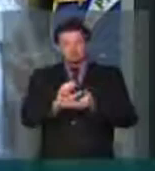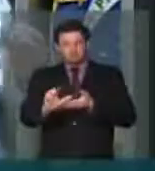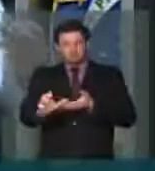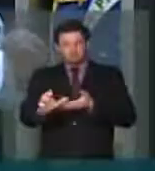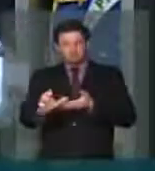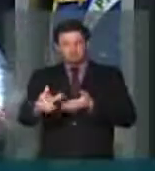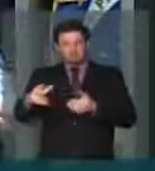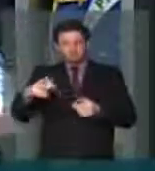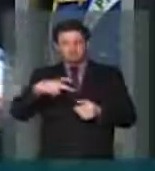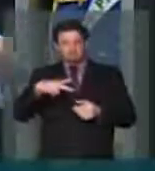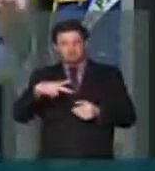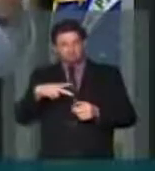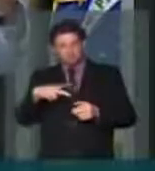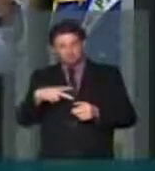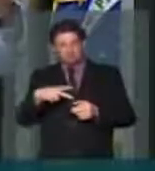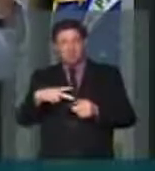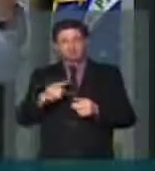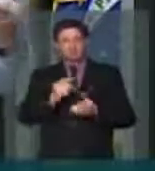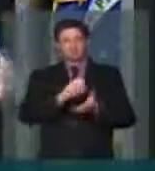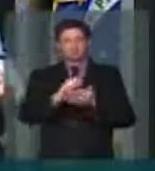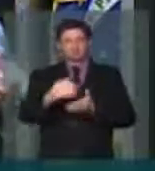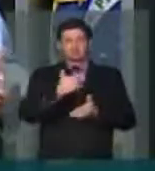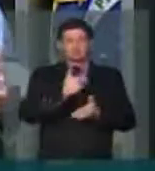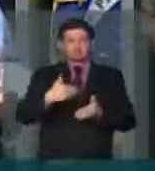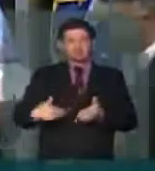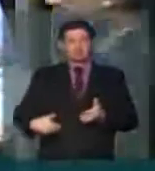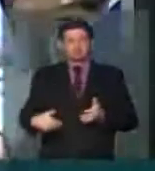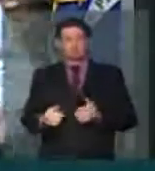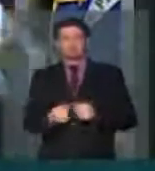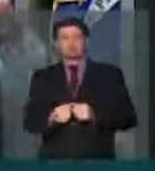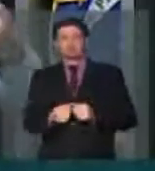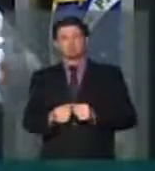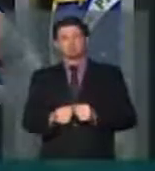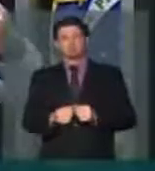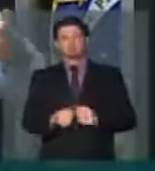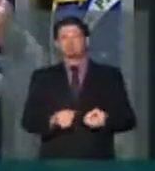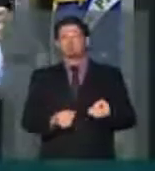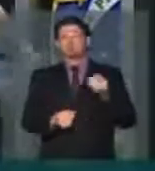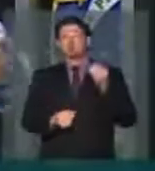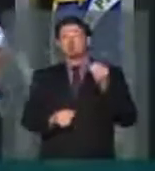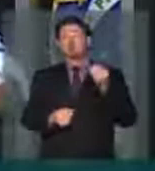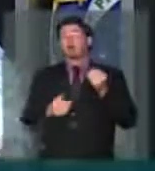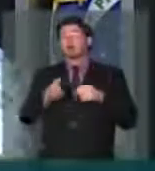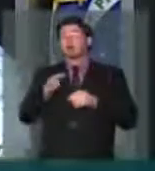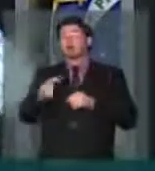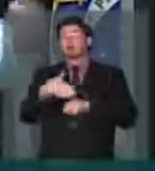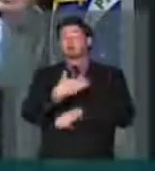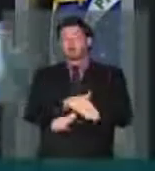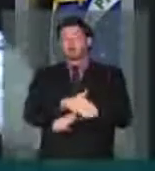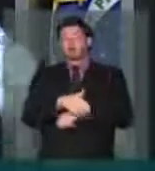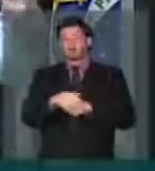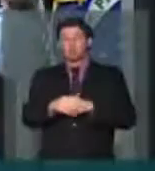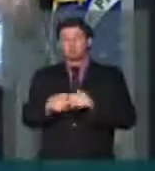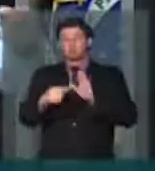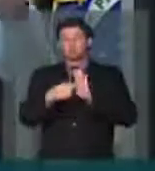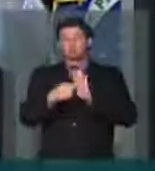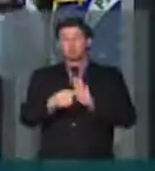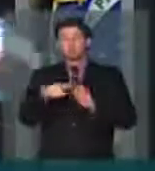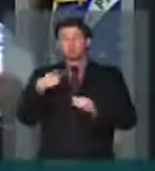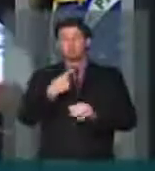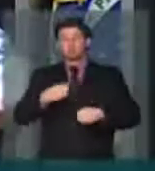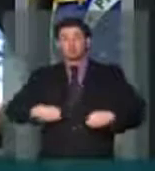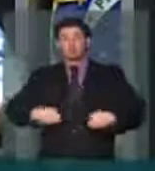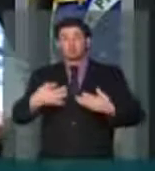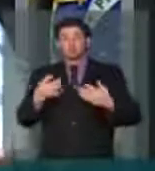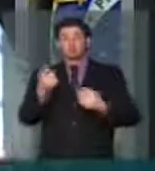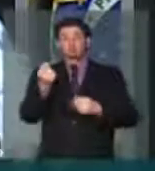financiamento privado e para o financiamento público, como é que nós vamos às ruas mostrar que estamos